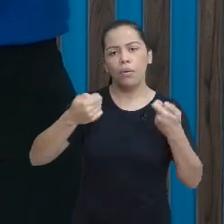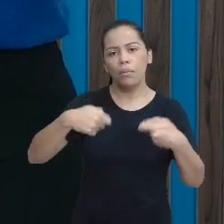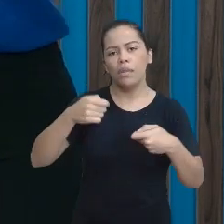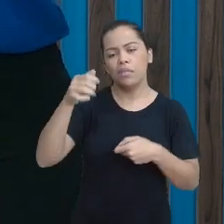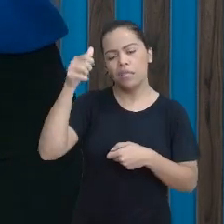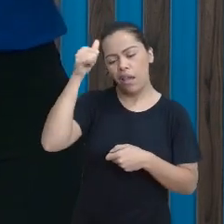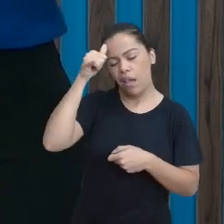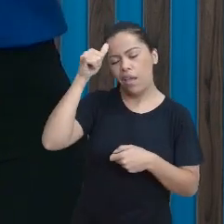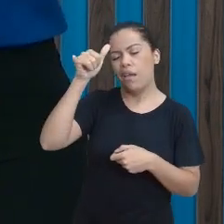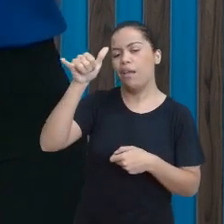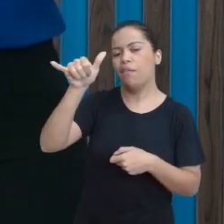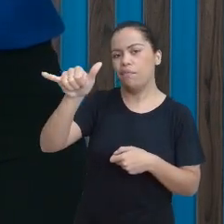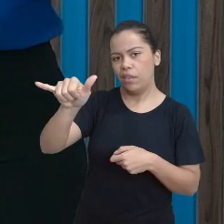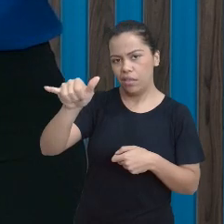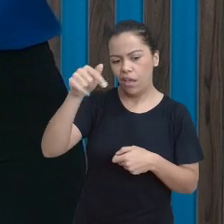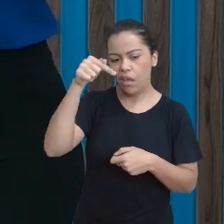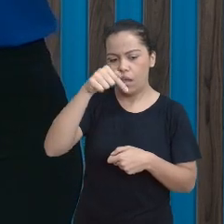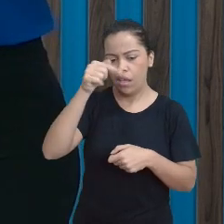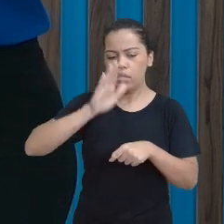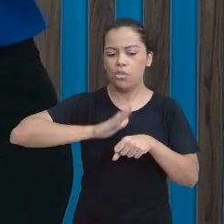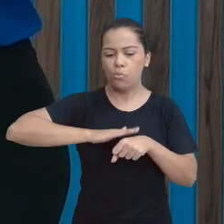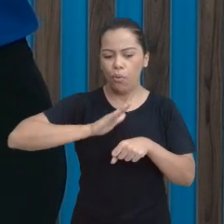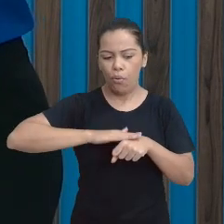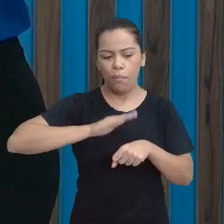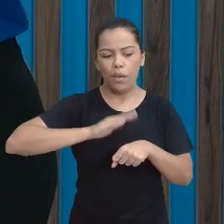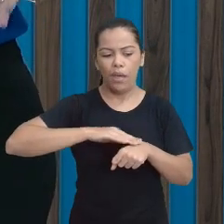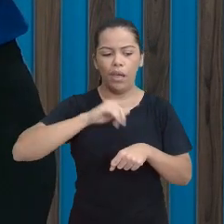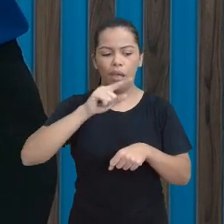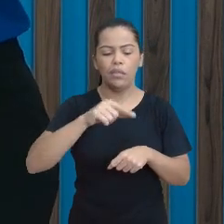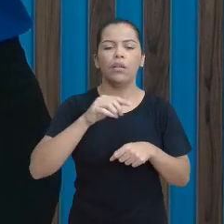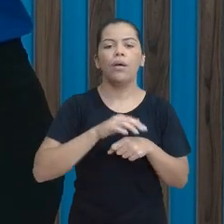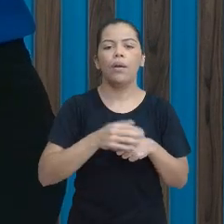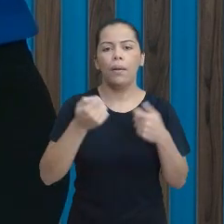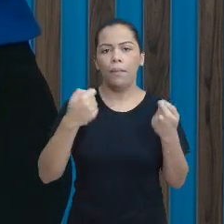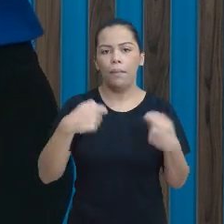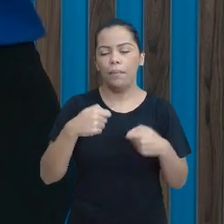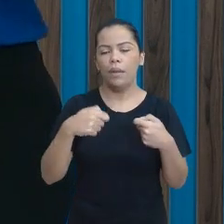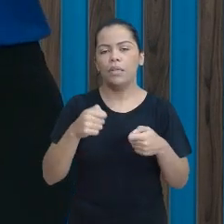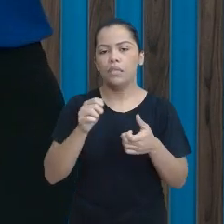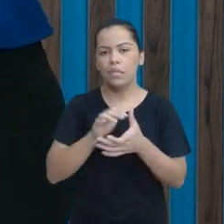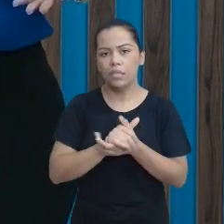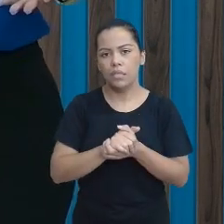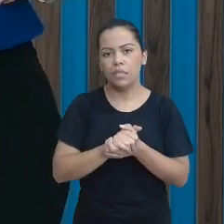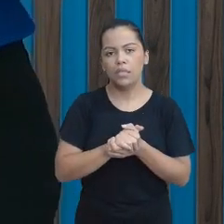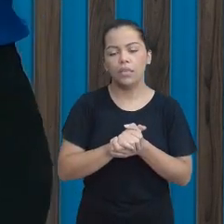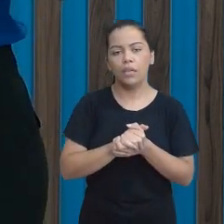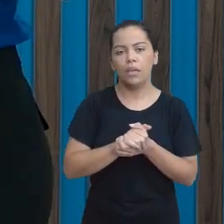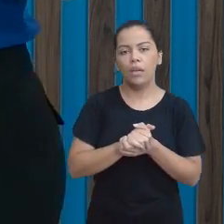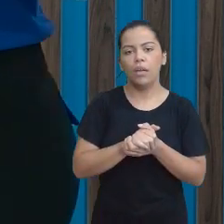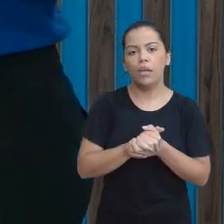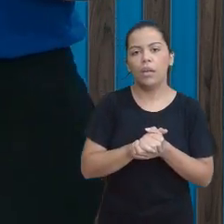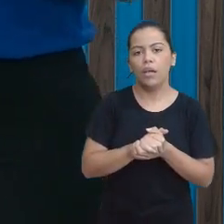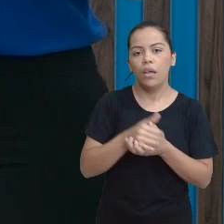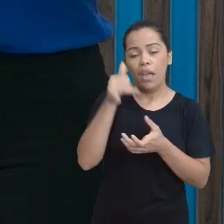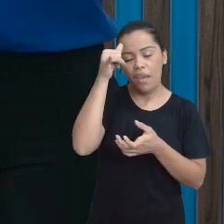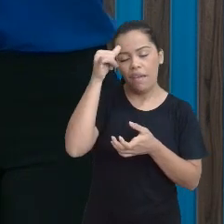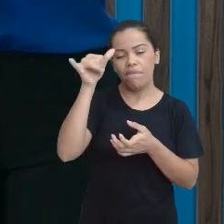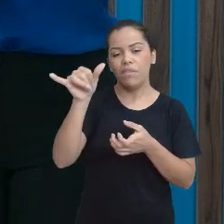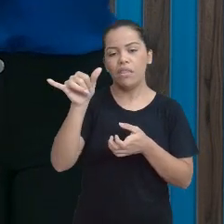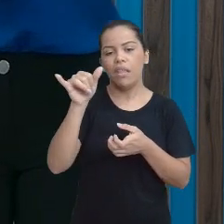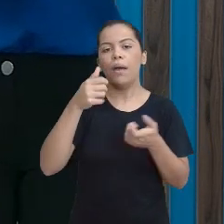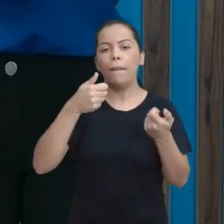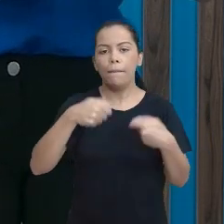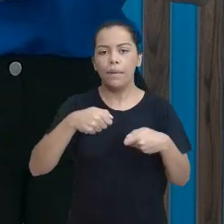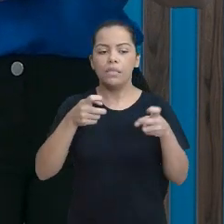esse fenômeno, esse acontecimento, essa ação chegue de verdade a acontecer. Então, a gente precisa